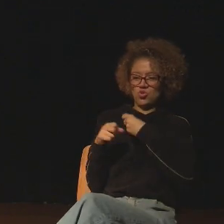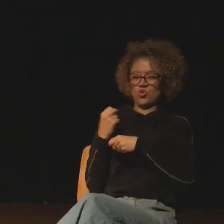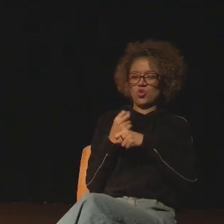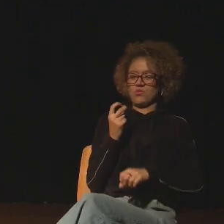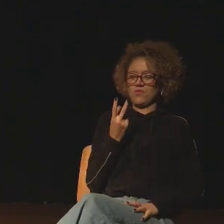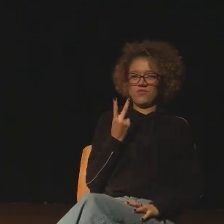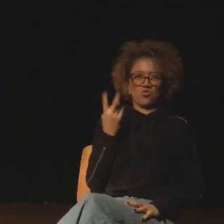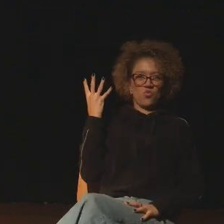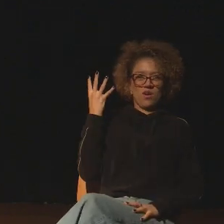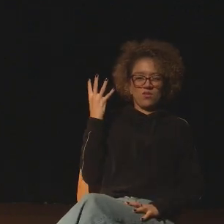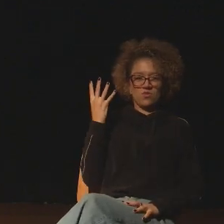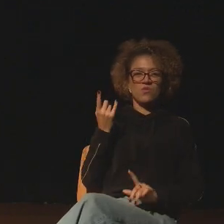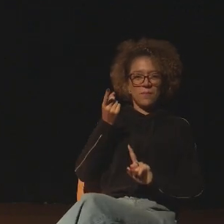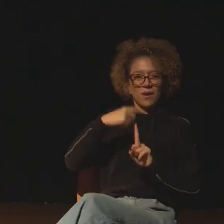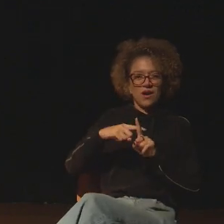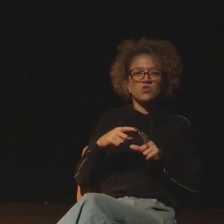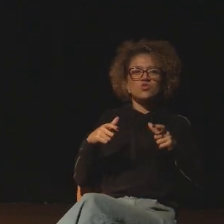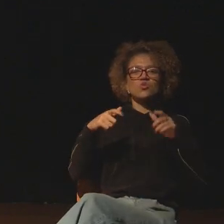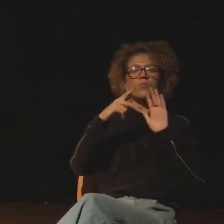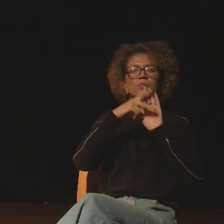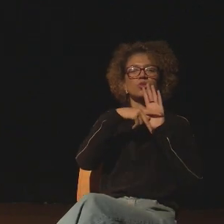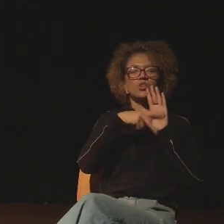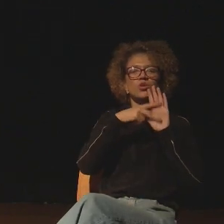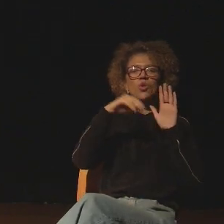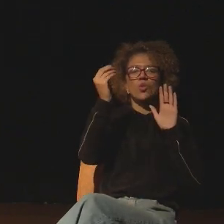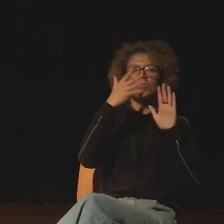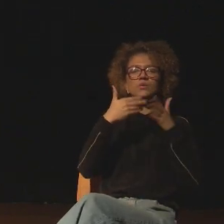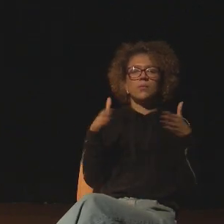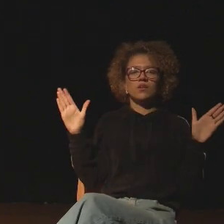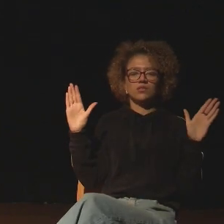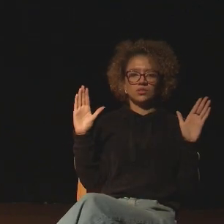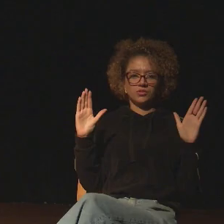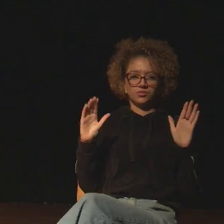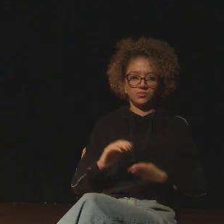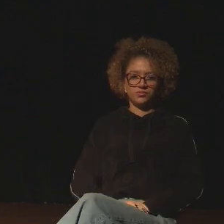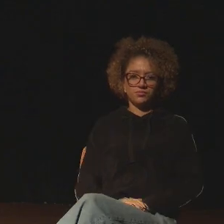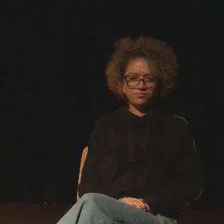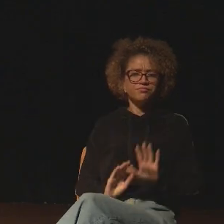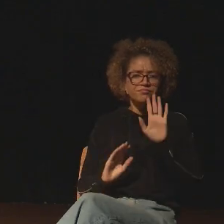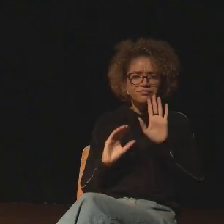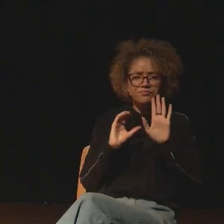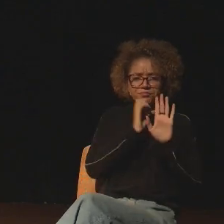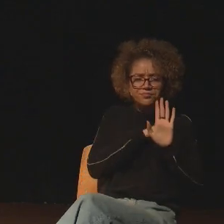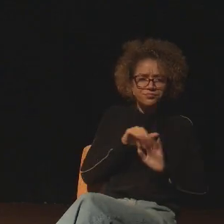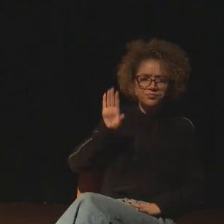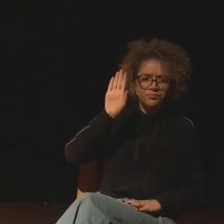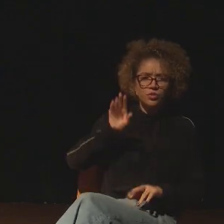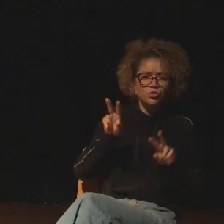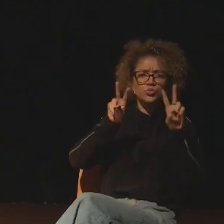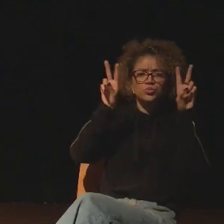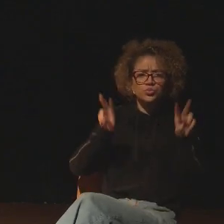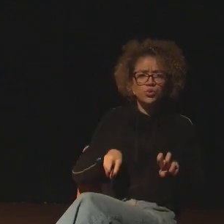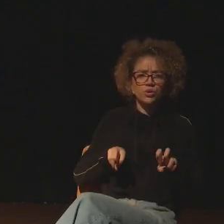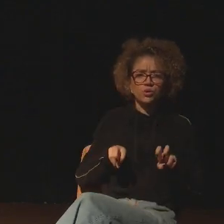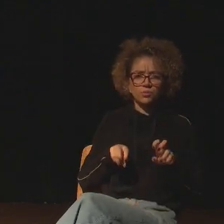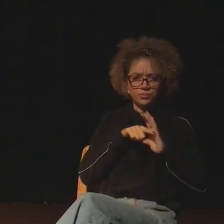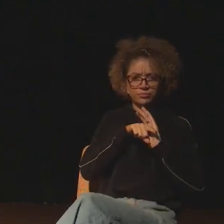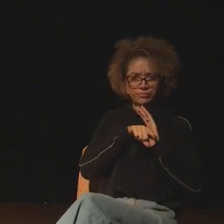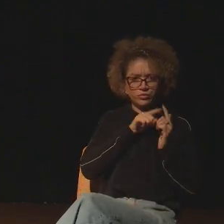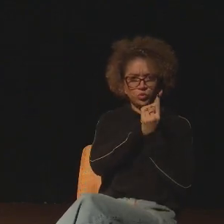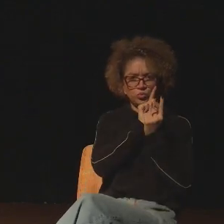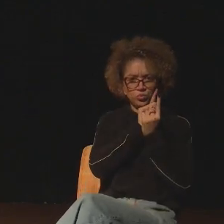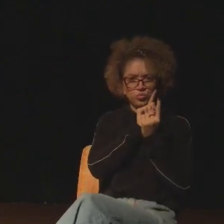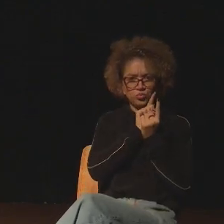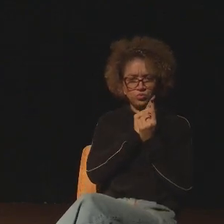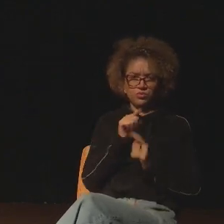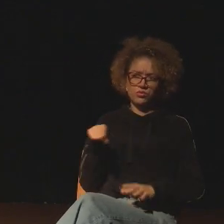o programa Ruas Abertas Paulista. Gente, eu vou falar rapidinho agora da consulta, só para passar, que